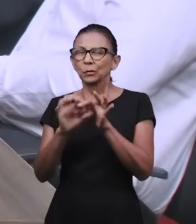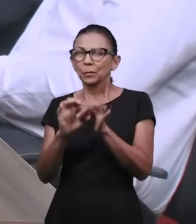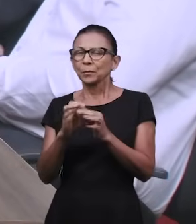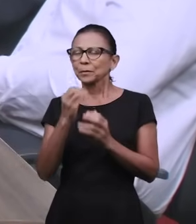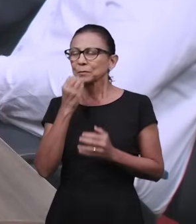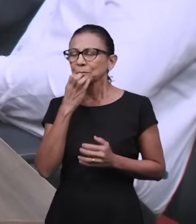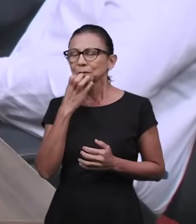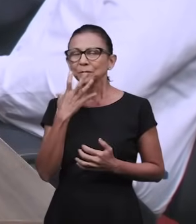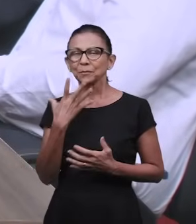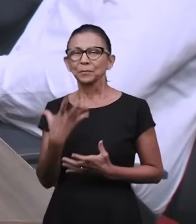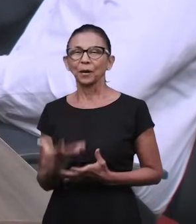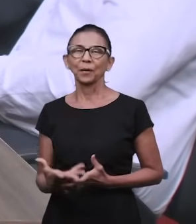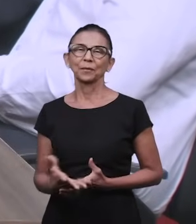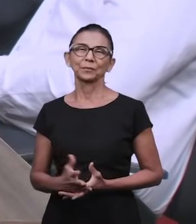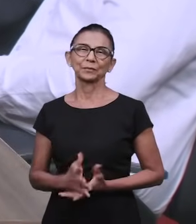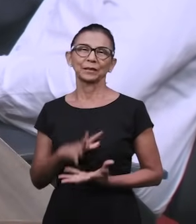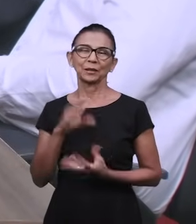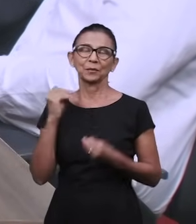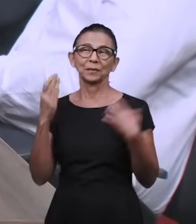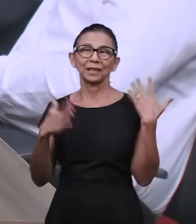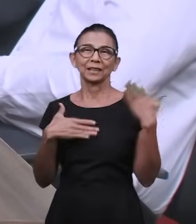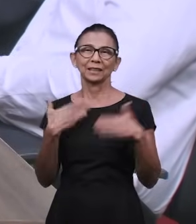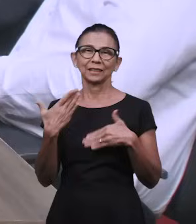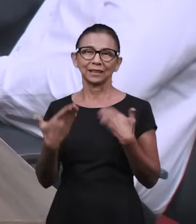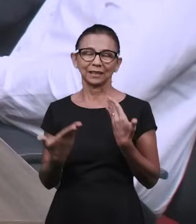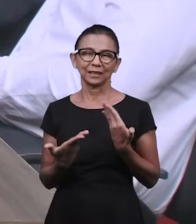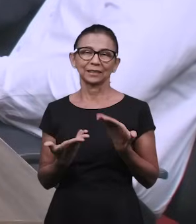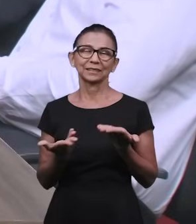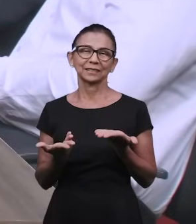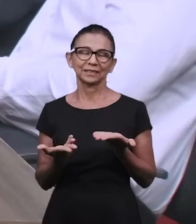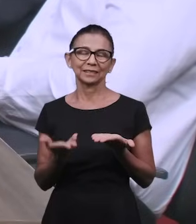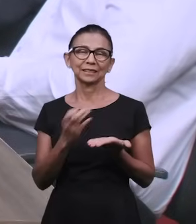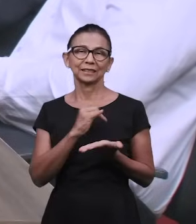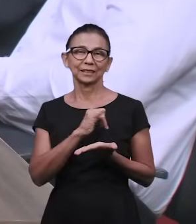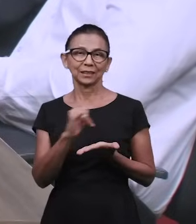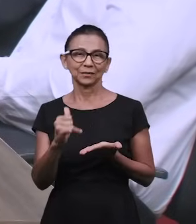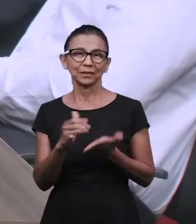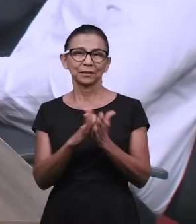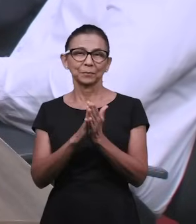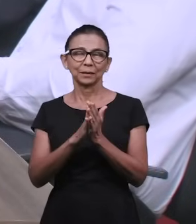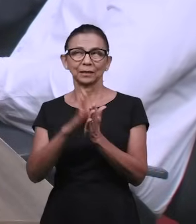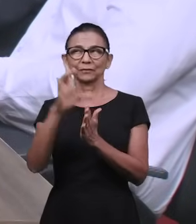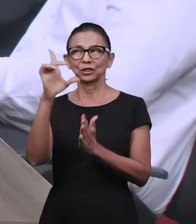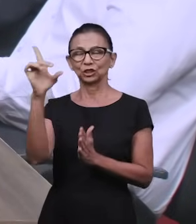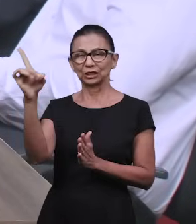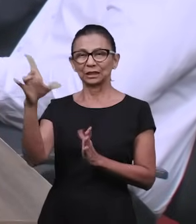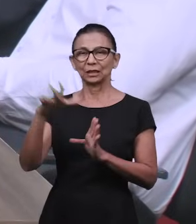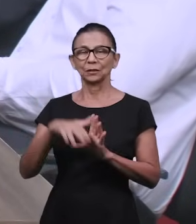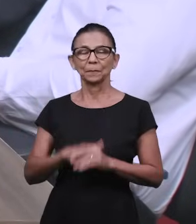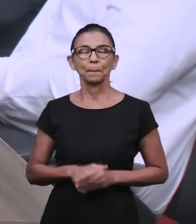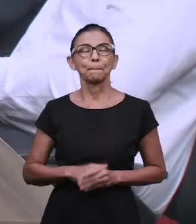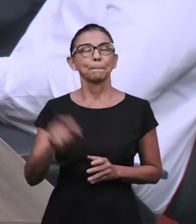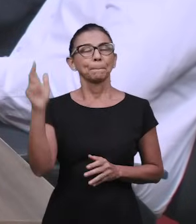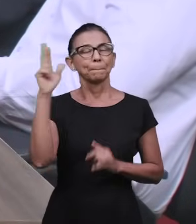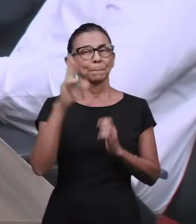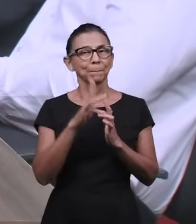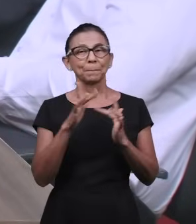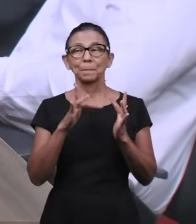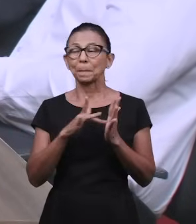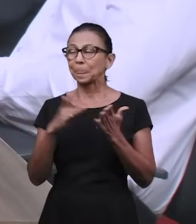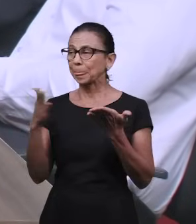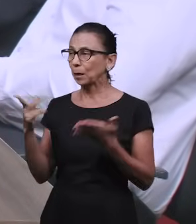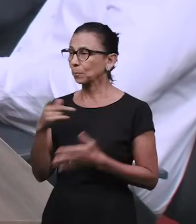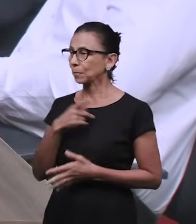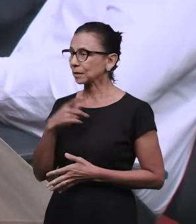alegra a nossa alma, que é a palavra de Deus. Glória a Jesus. Aleluia. Pastor Marcos, a paz do Senhor, obrigado. A paz do Senhor, é uma